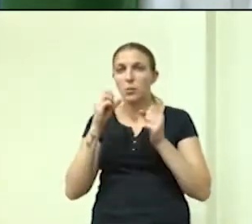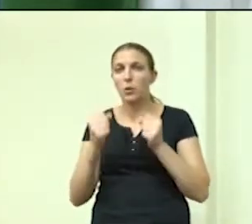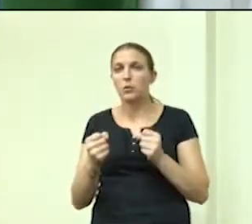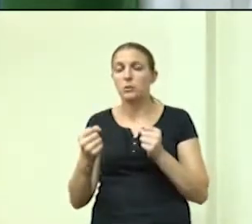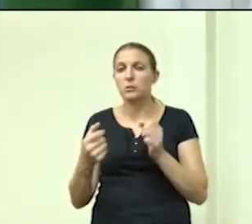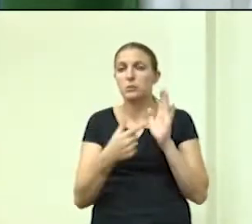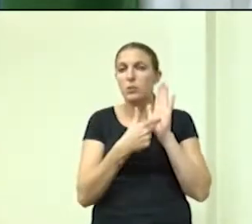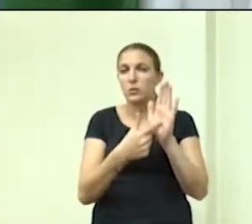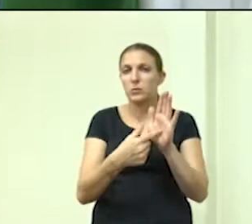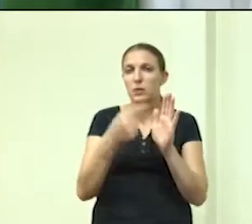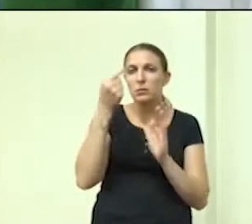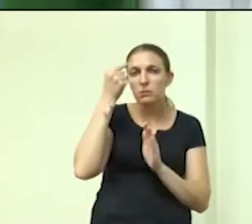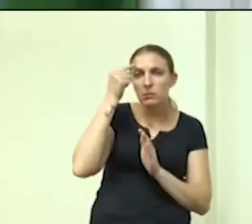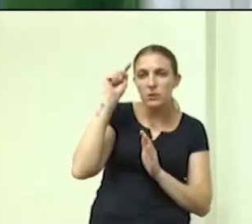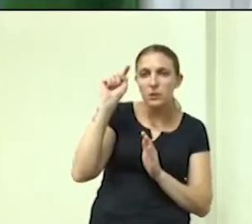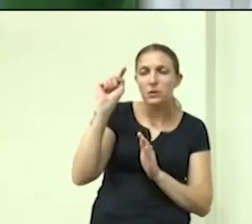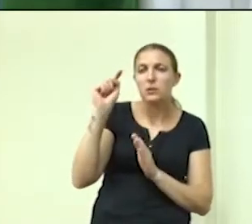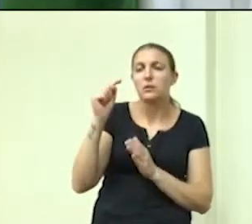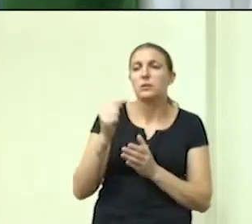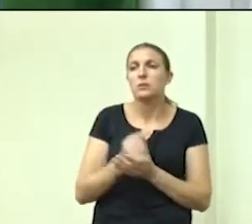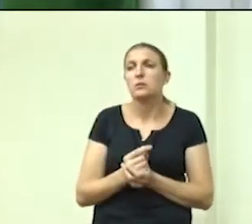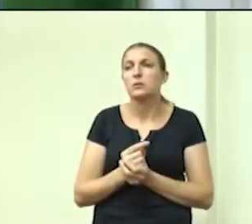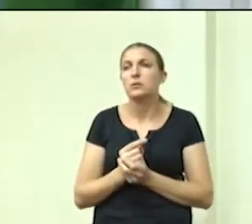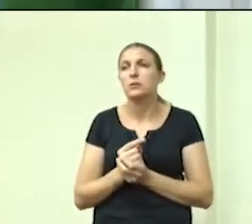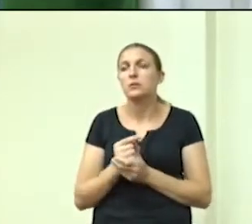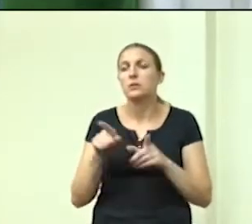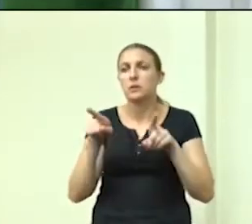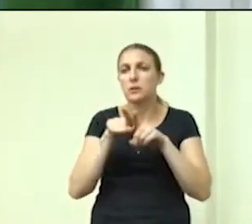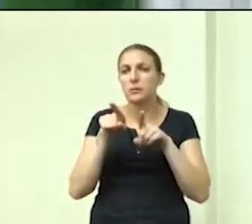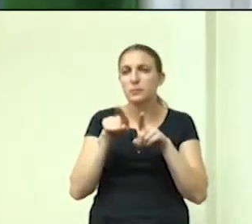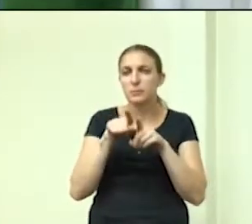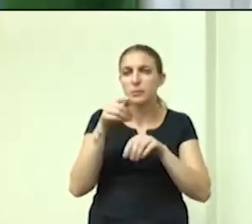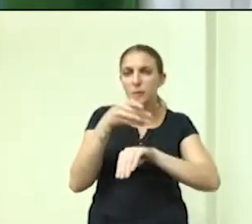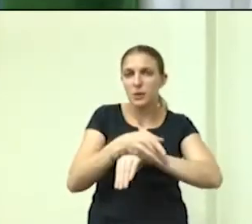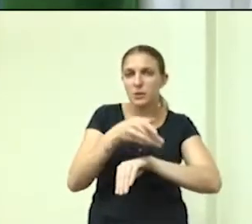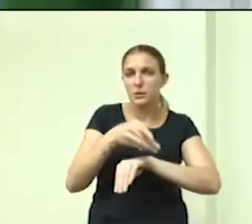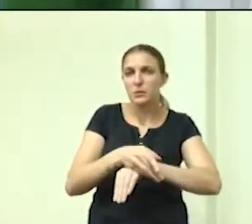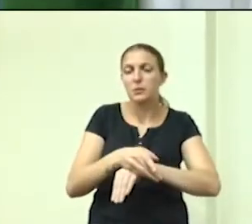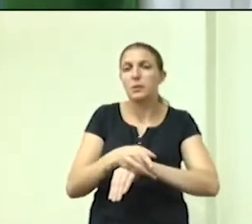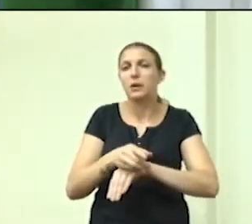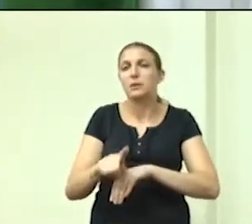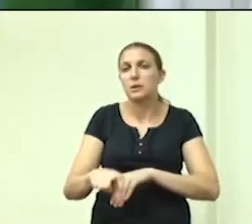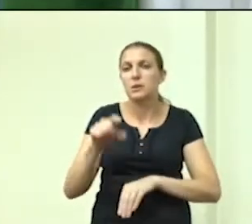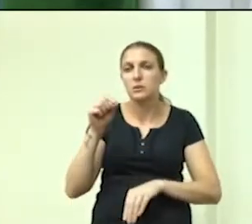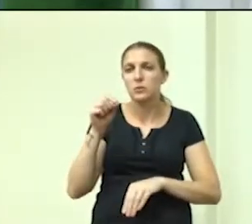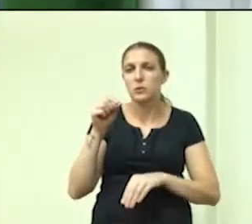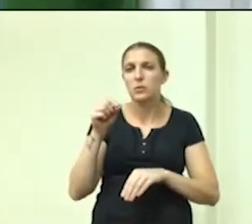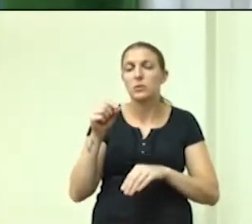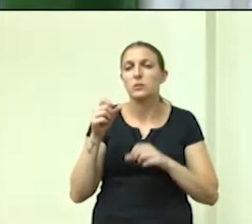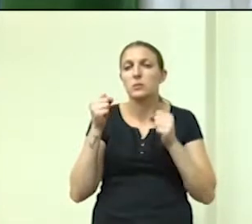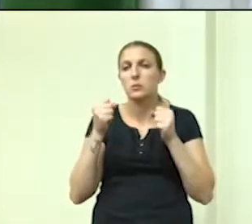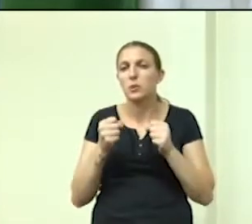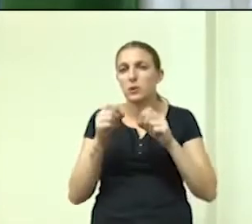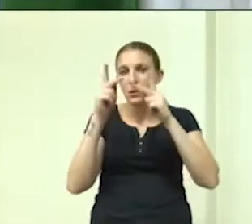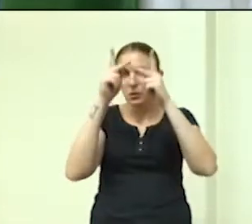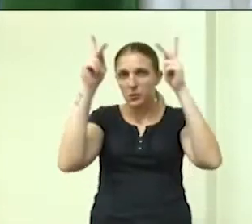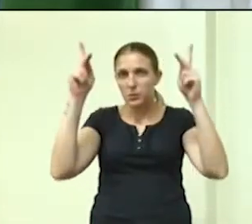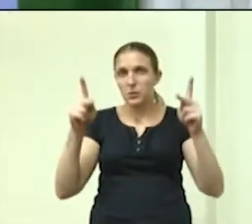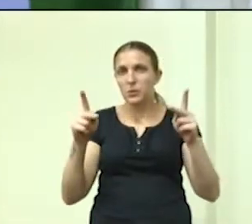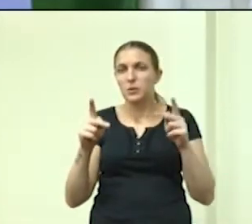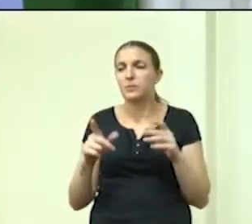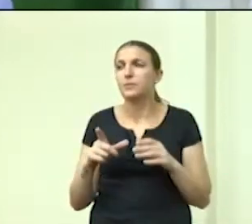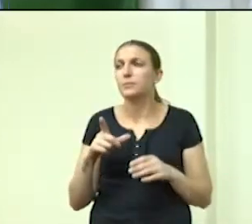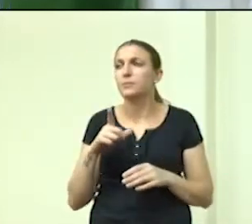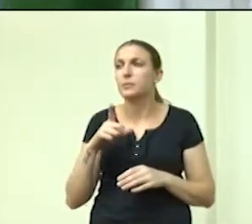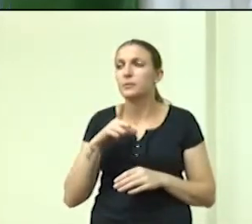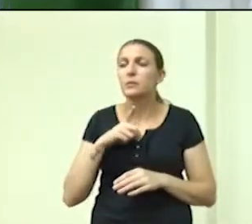pensamento, interferindo diretamente nas decisões do poder público e legitimando a democracia. A existência das ouvidorias